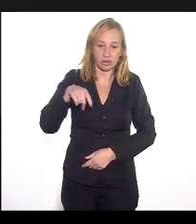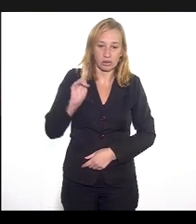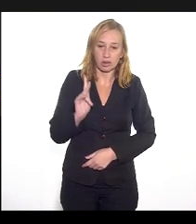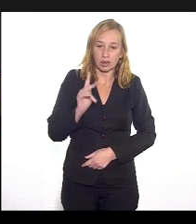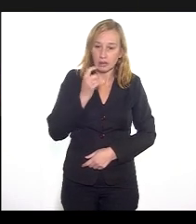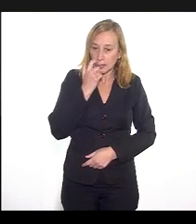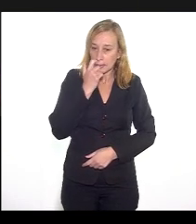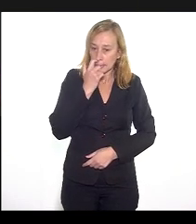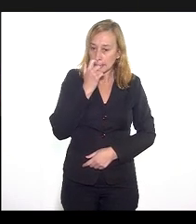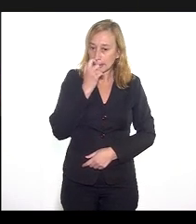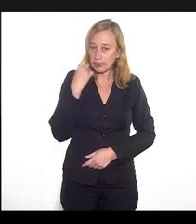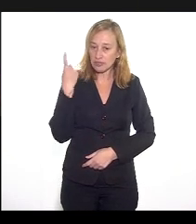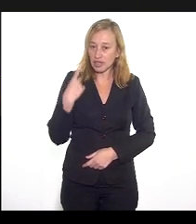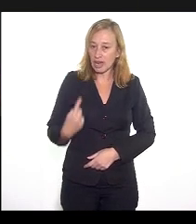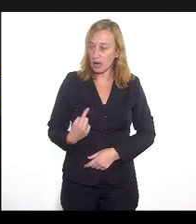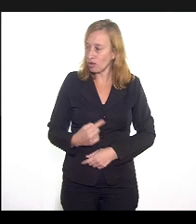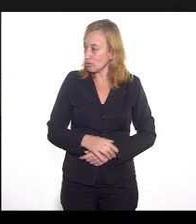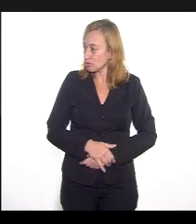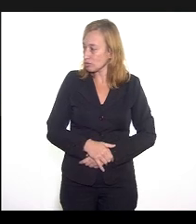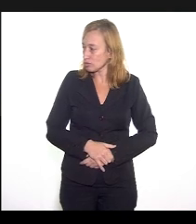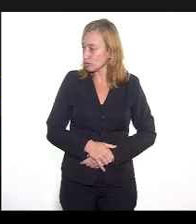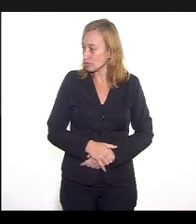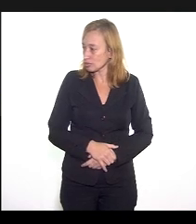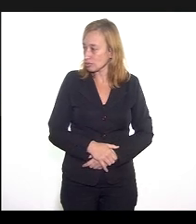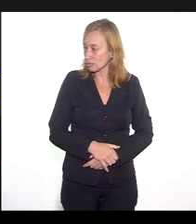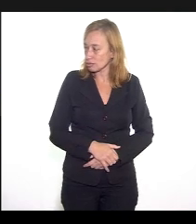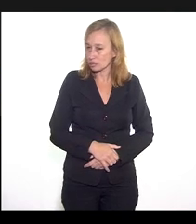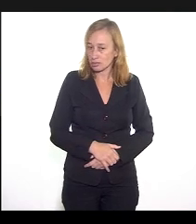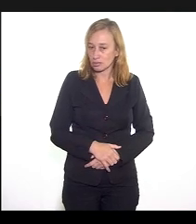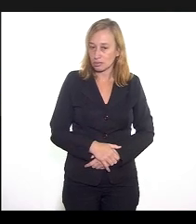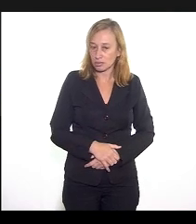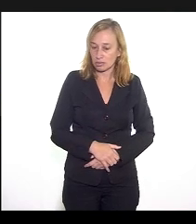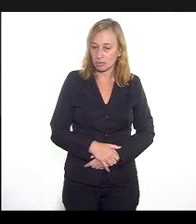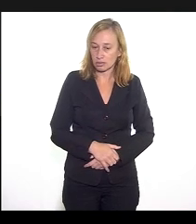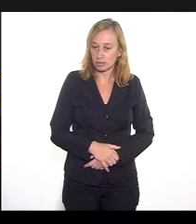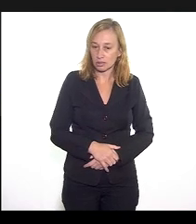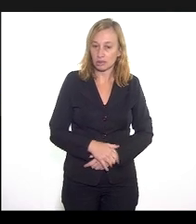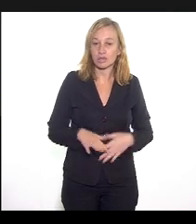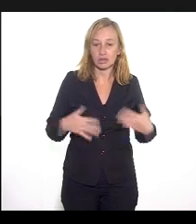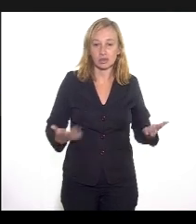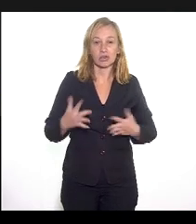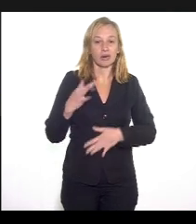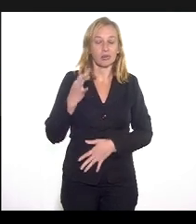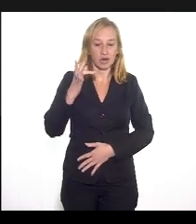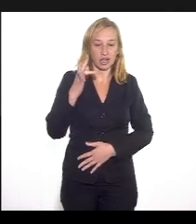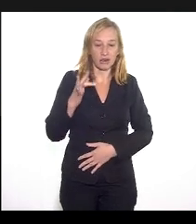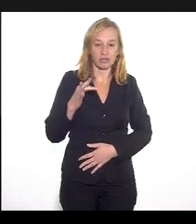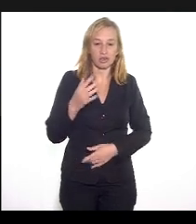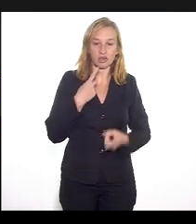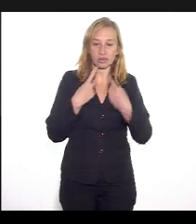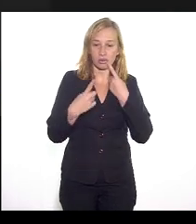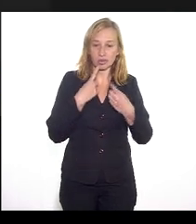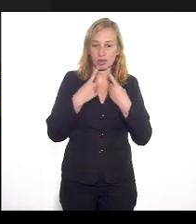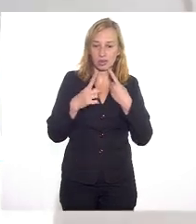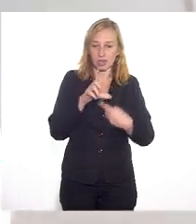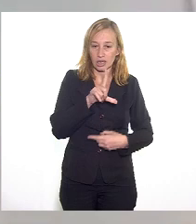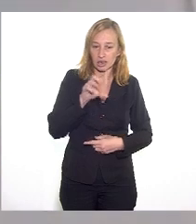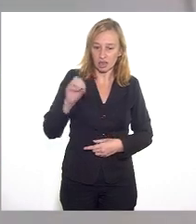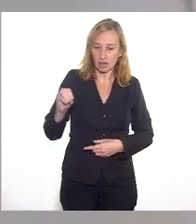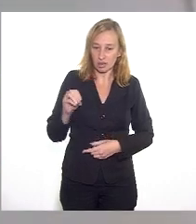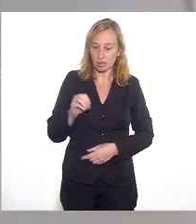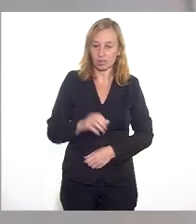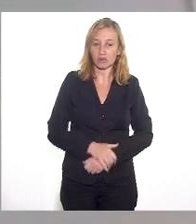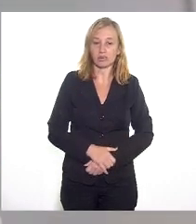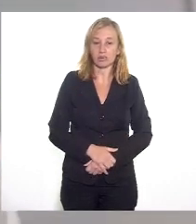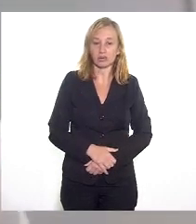Dani, por favor. Sim, presidente. Então, aqui serei breve no debate da LDO, mas acredito